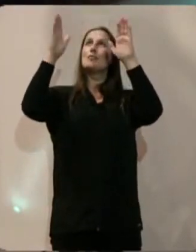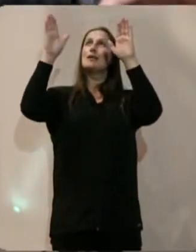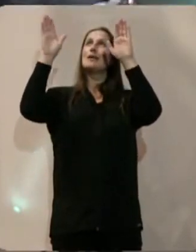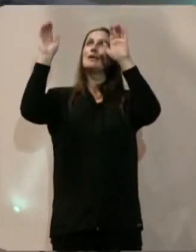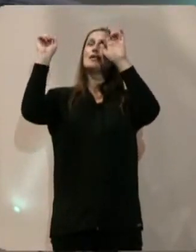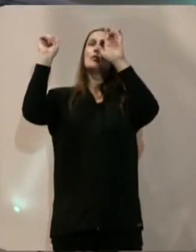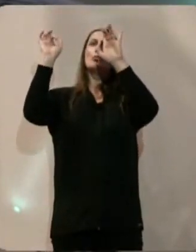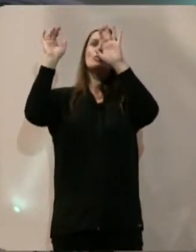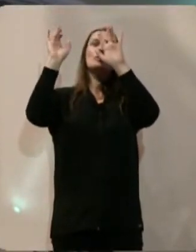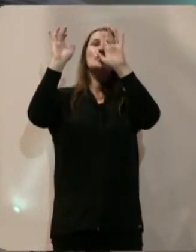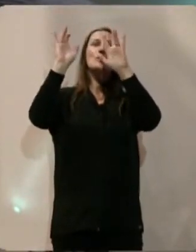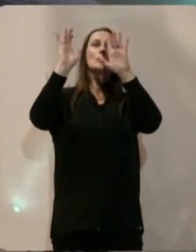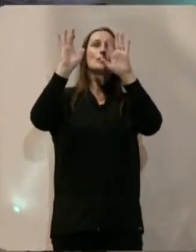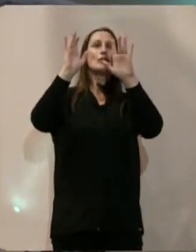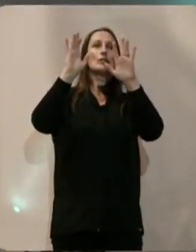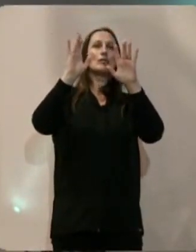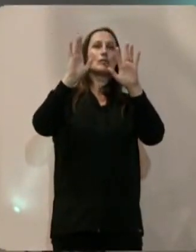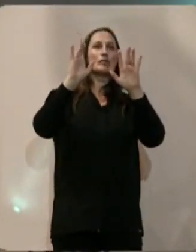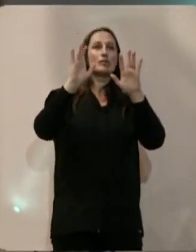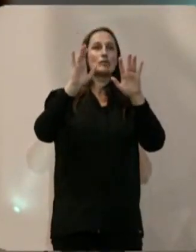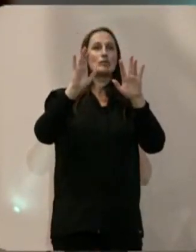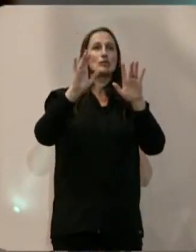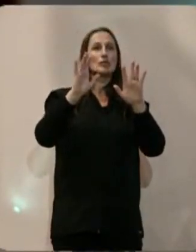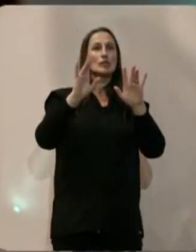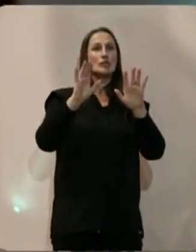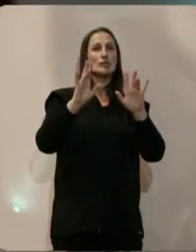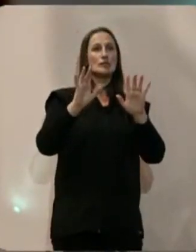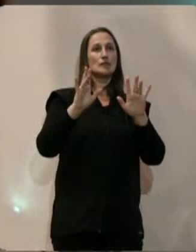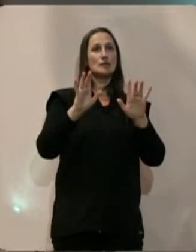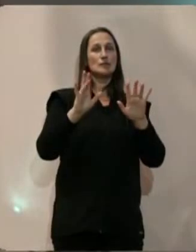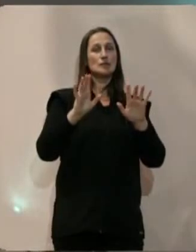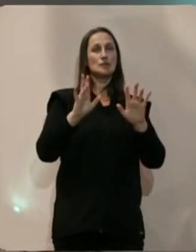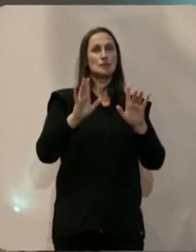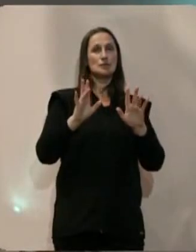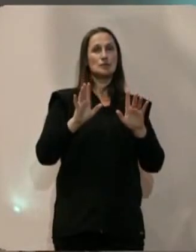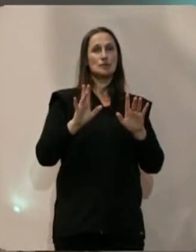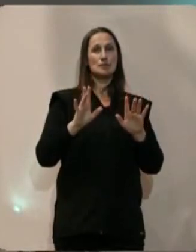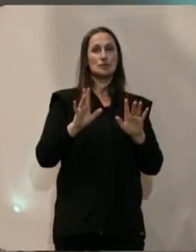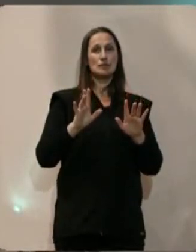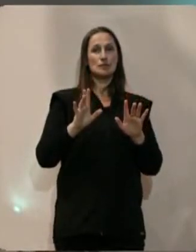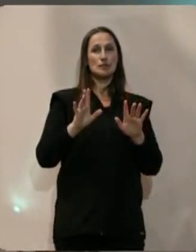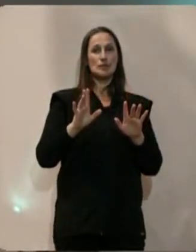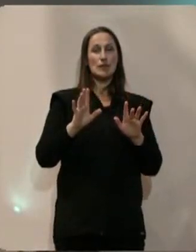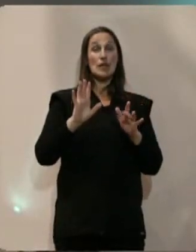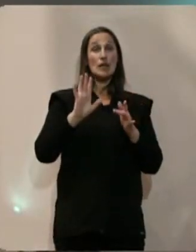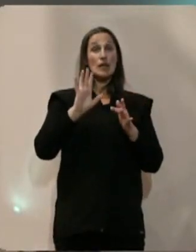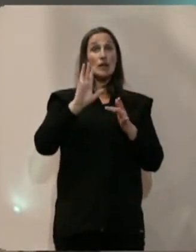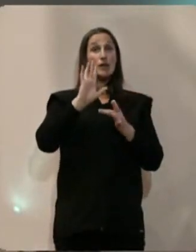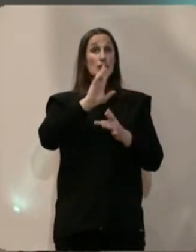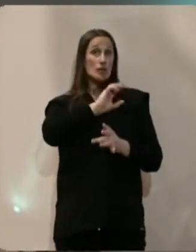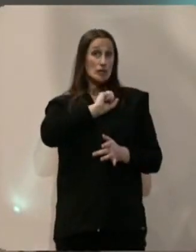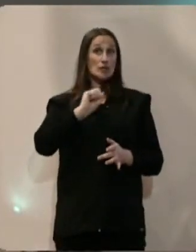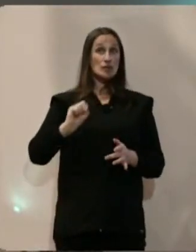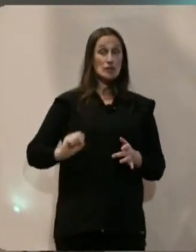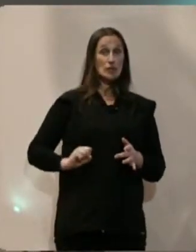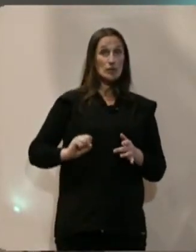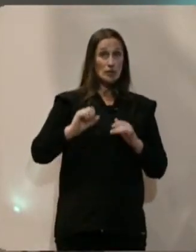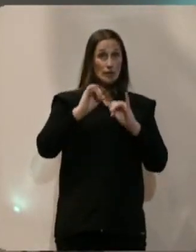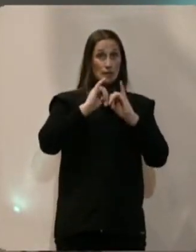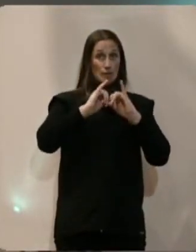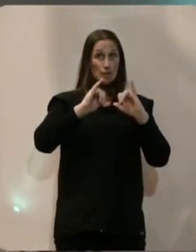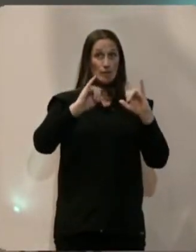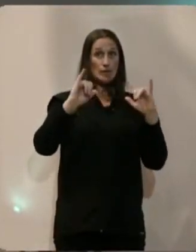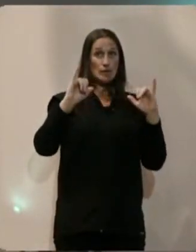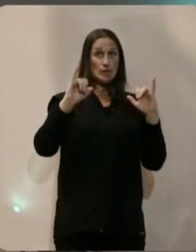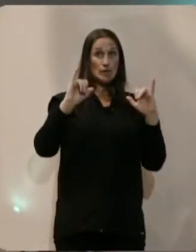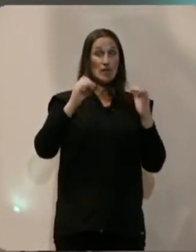derramar graça sobre a nossa vida. Então o Senhor está dizendo para a gente assim: você quer